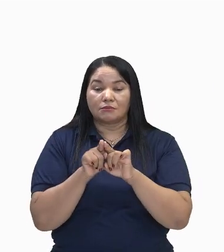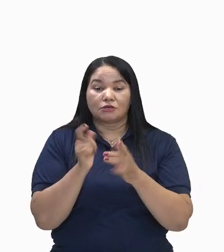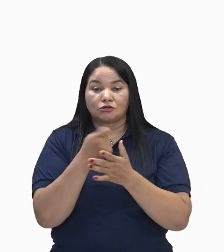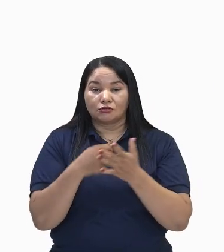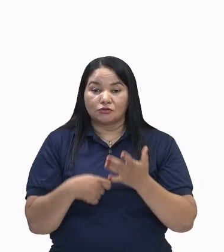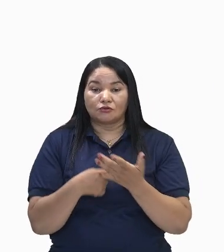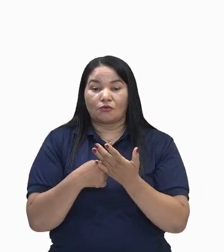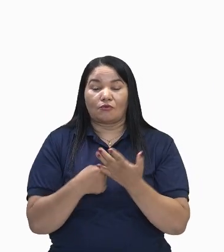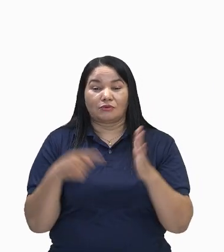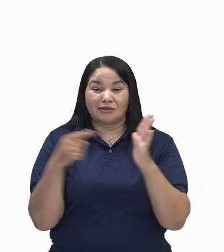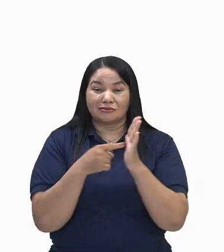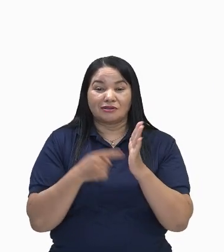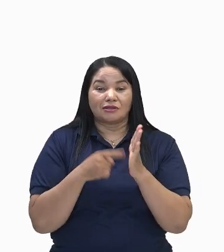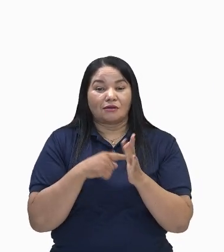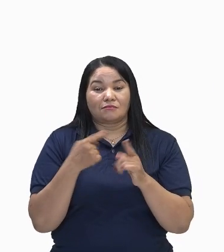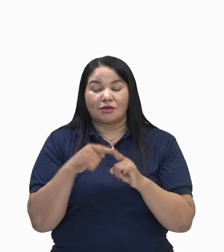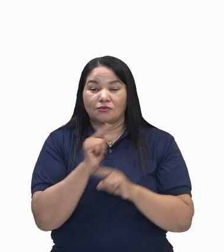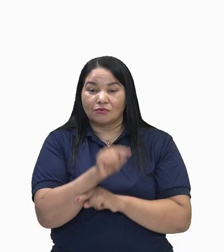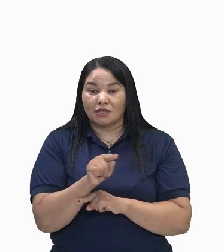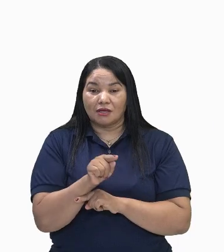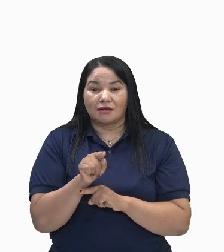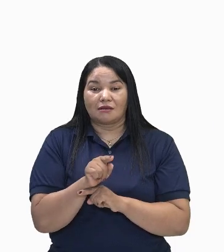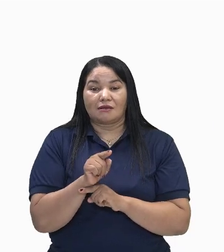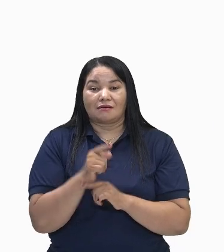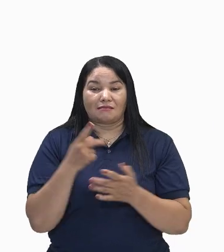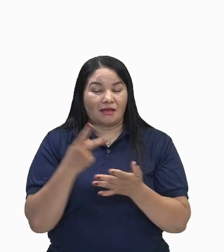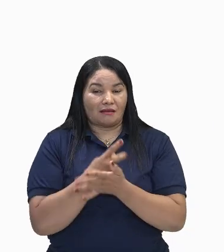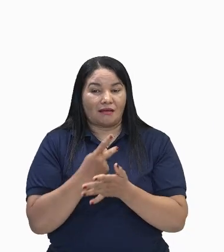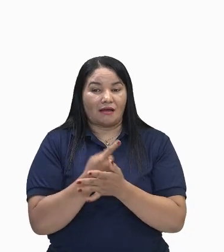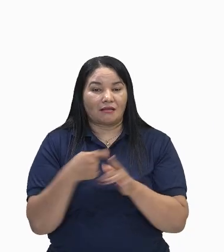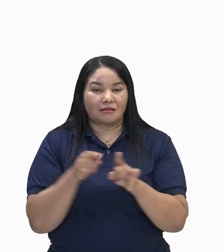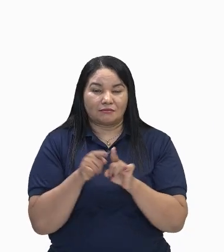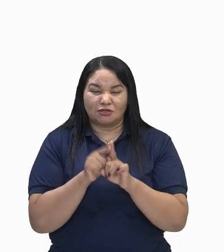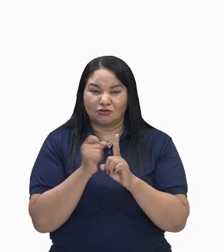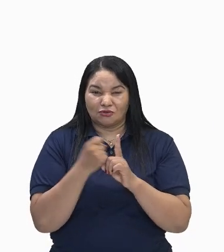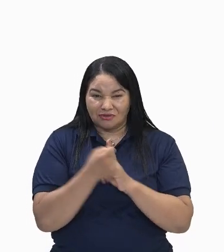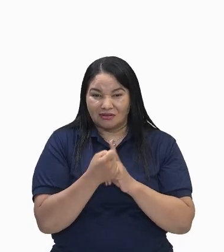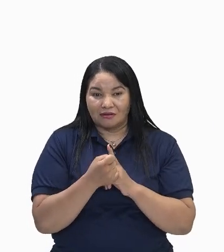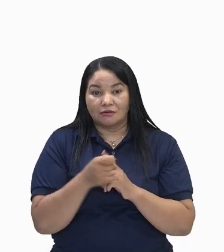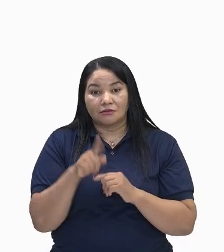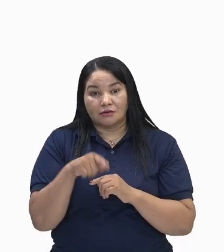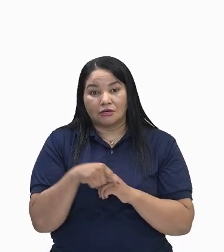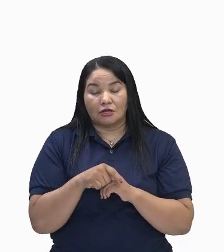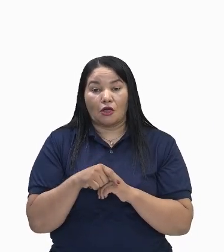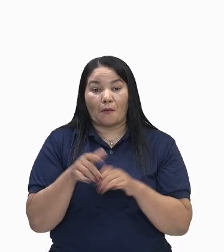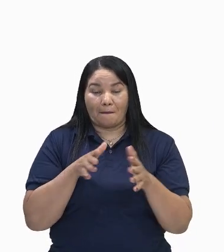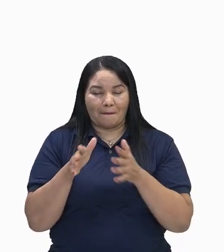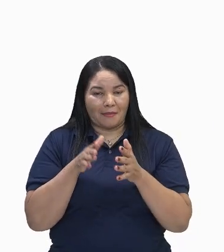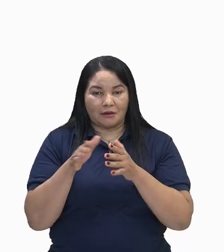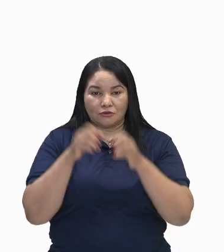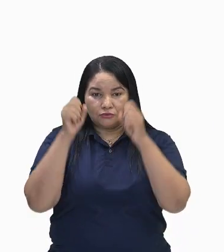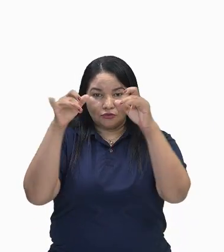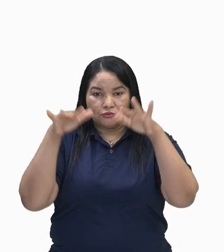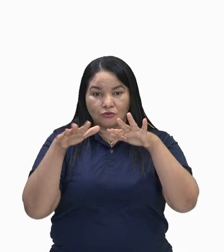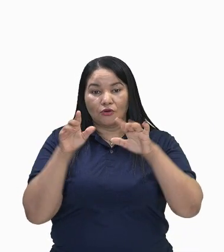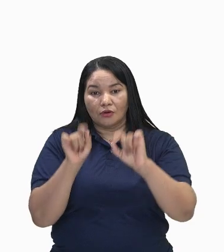denunciavam a hipocrisia da sociedade do poder. O iluminismo traz a razão, defende